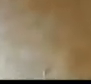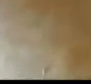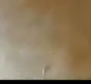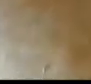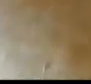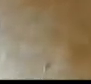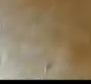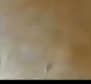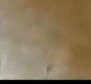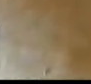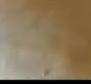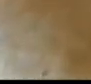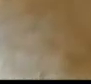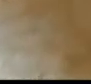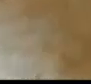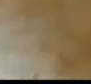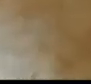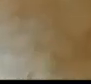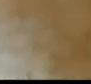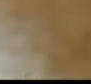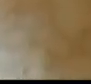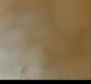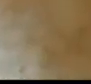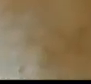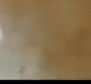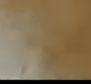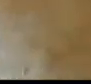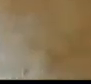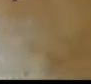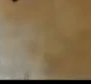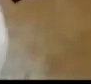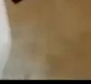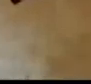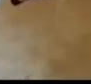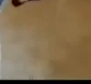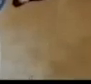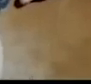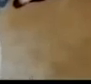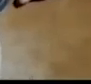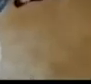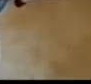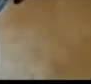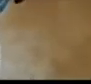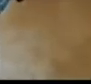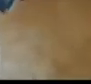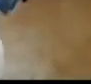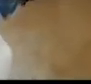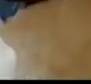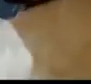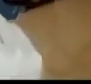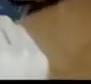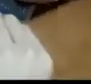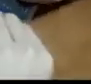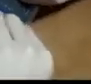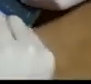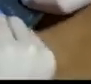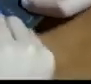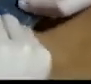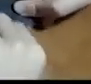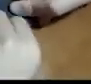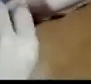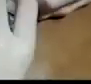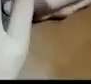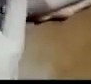Bom, aqui estão as fichas embaralhadas com o lado escrito virado para baixo. Na sua vez,